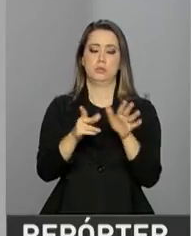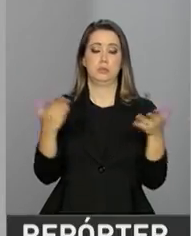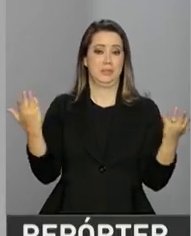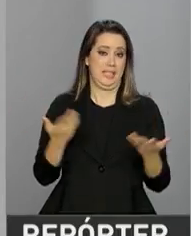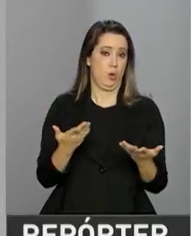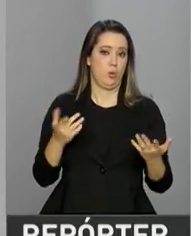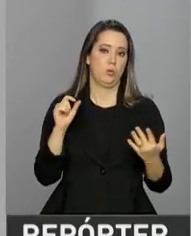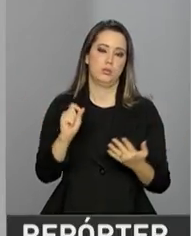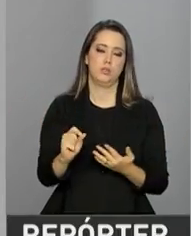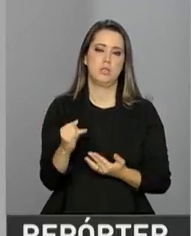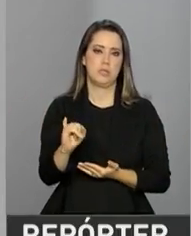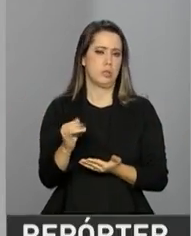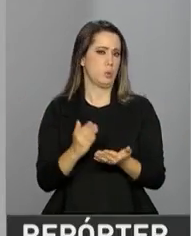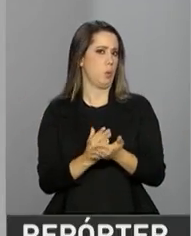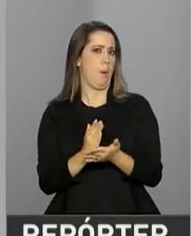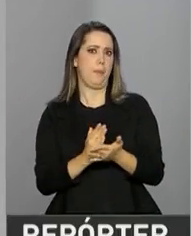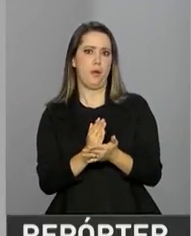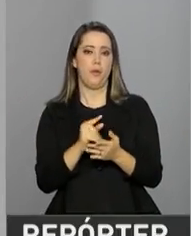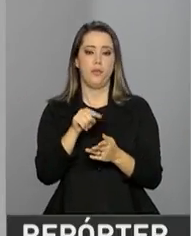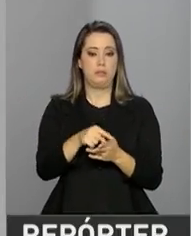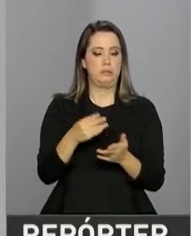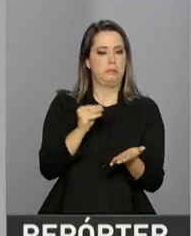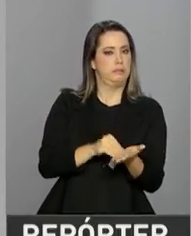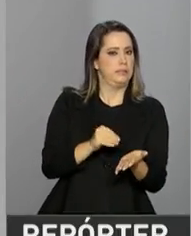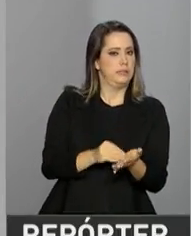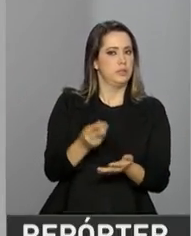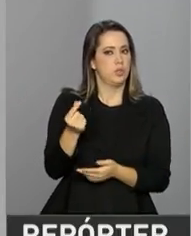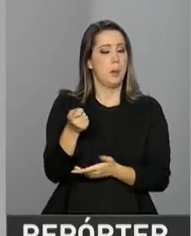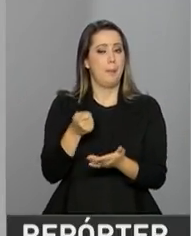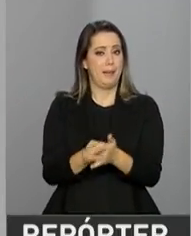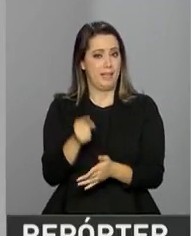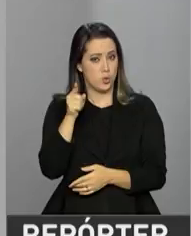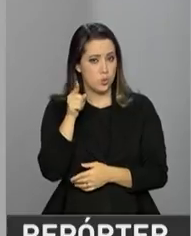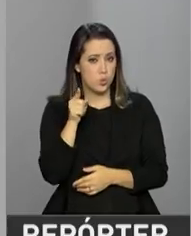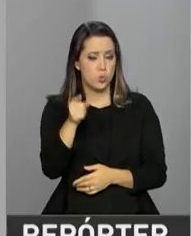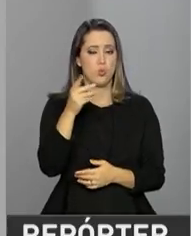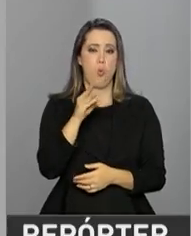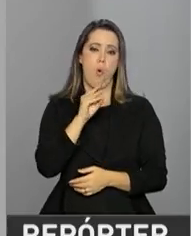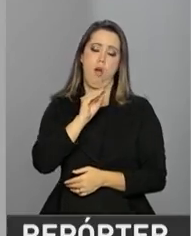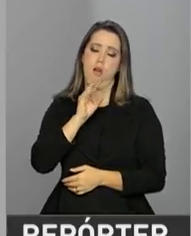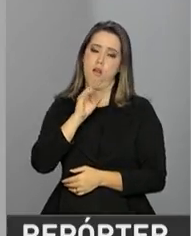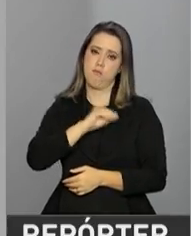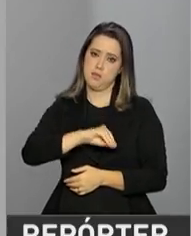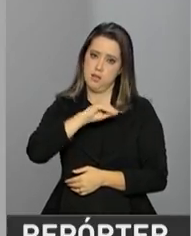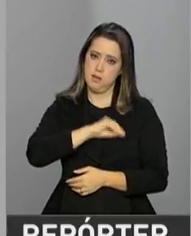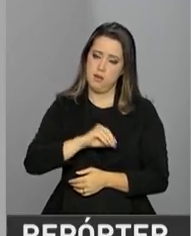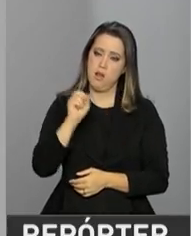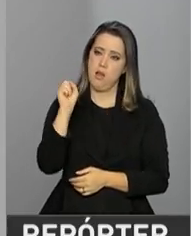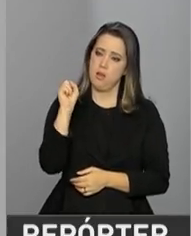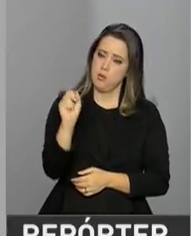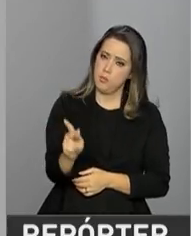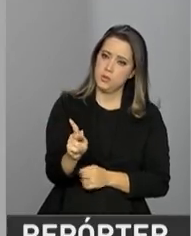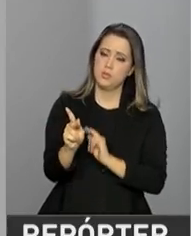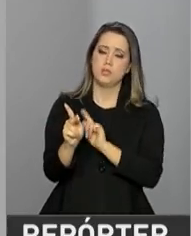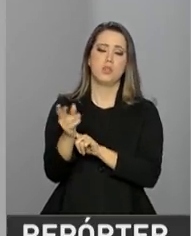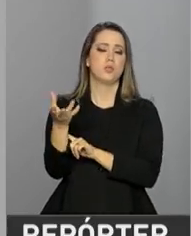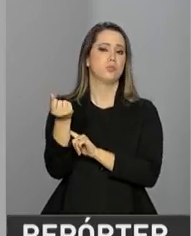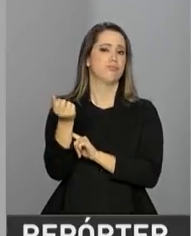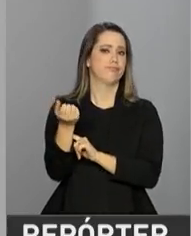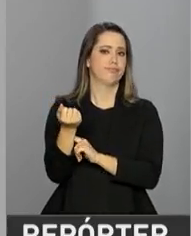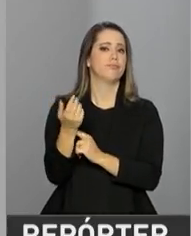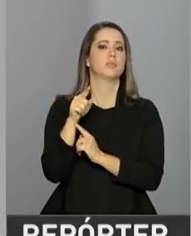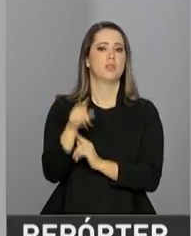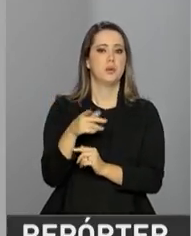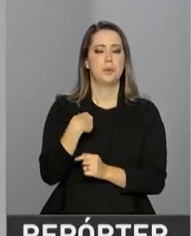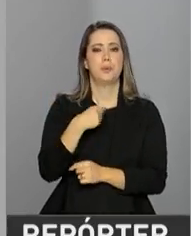for aprovada, faltará dinheiro para pagar a sua aposentadoria, a sua pensão. Faltará dinheiro para pagar os remédios, para